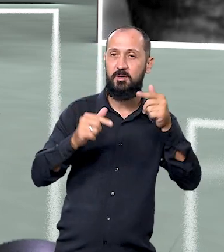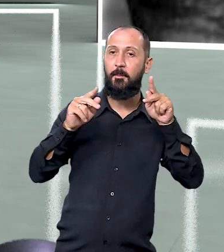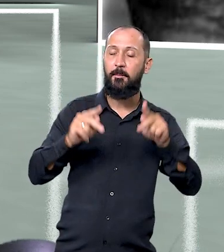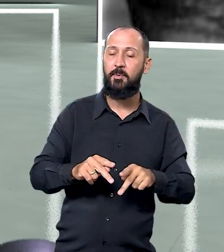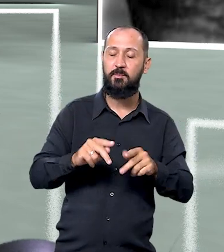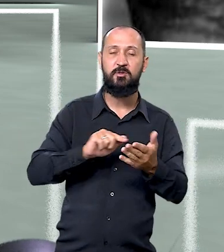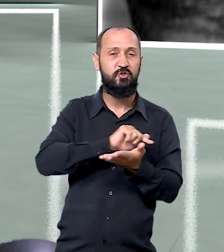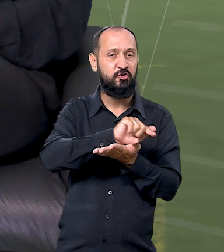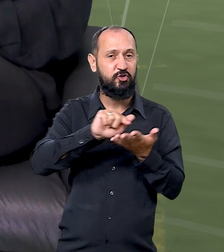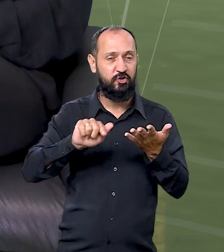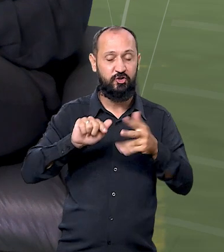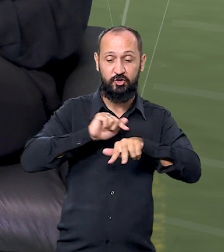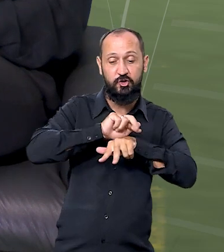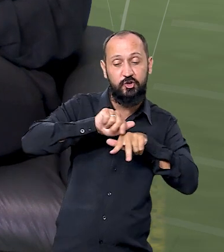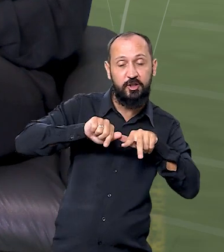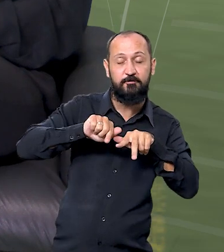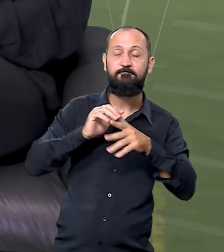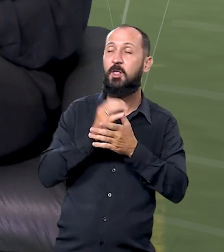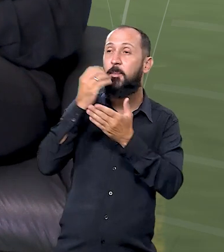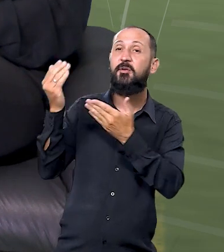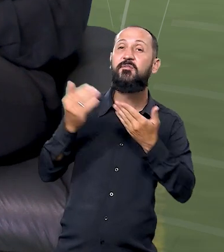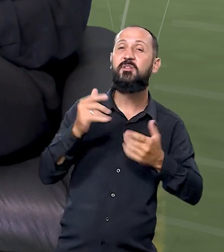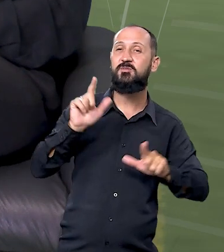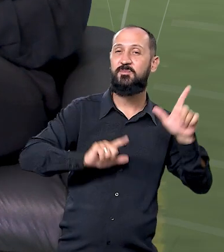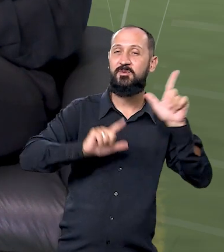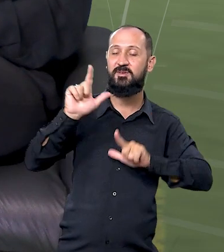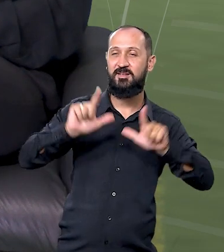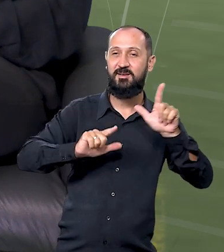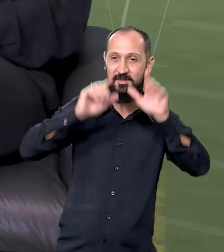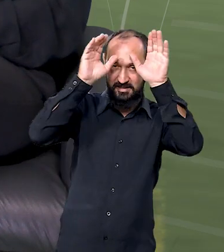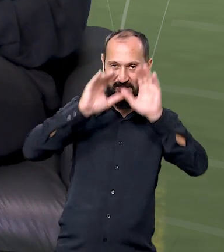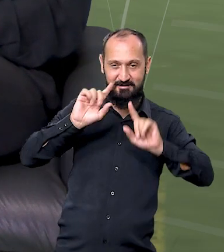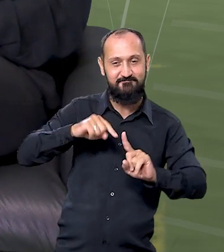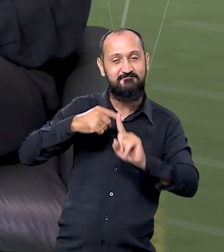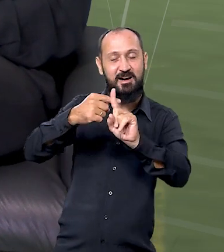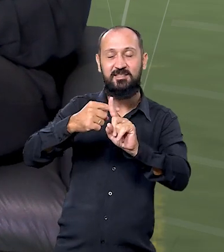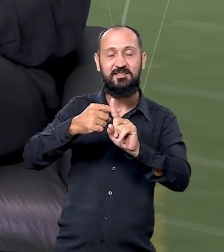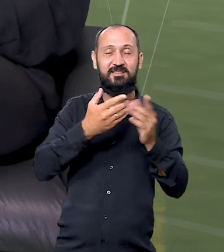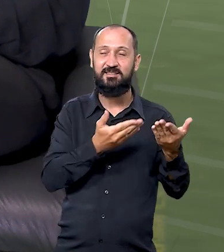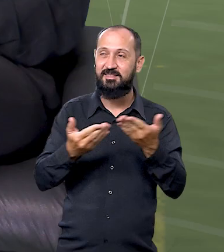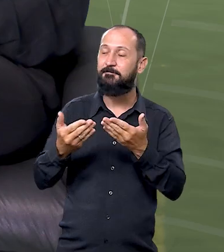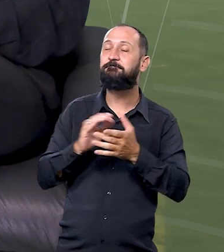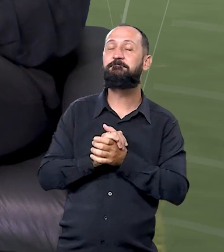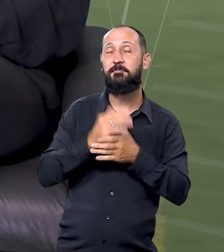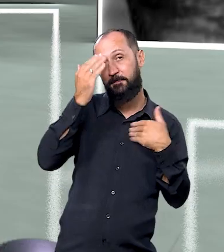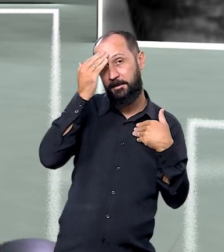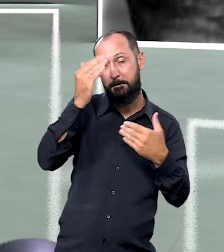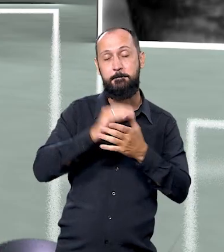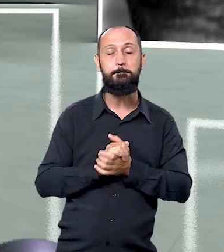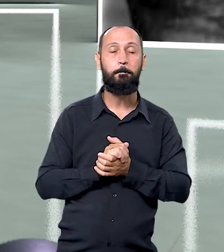políticas públicas de gênero. Manuela, seja muito bem-vinda, ao programa Mais Cidadania aqui da TV Alemes. Obrigada,